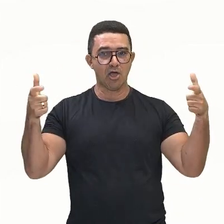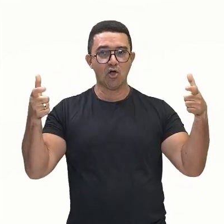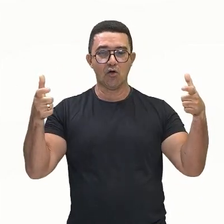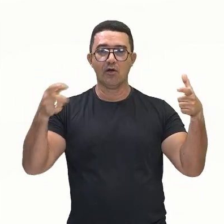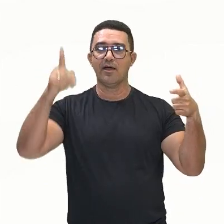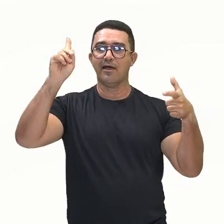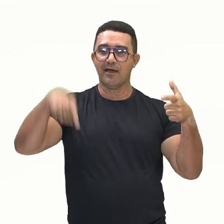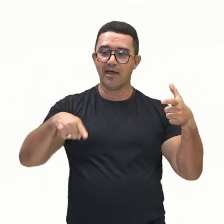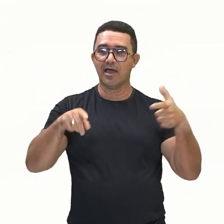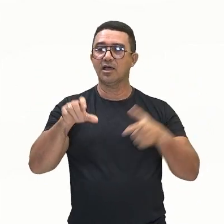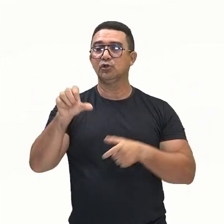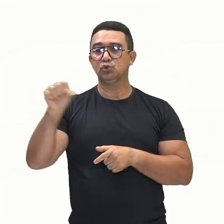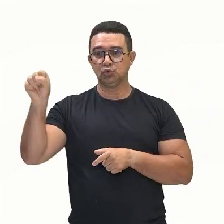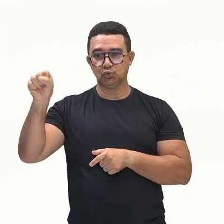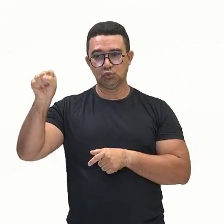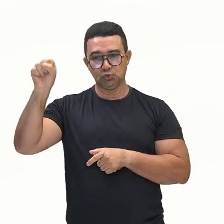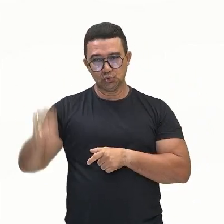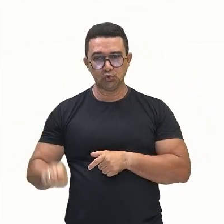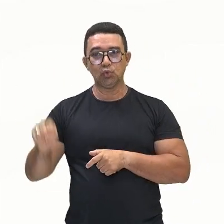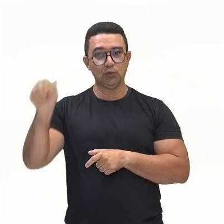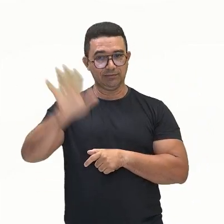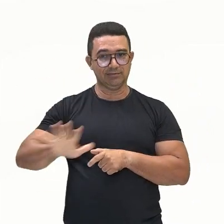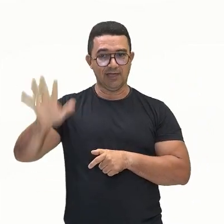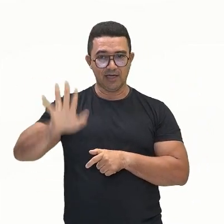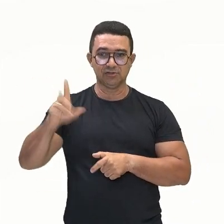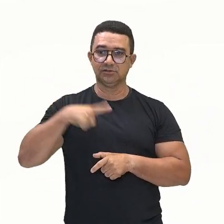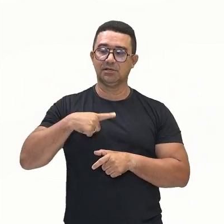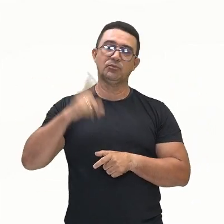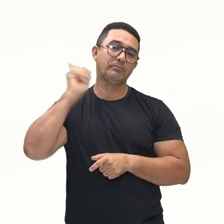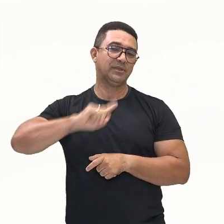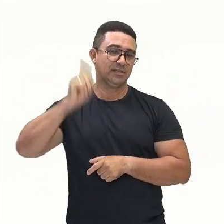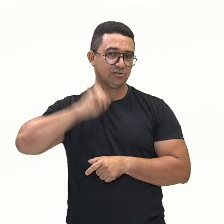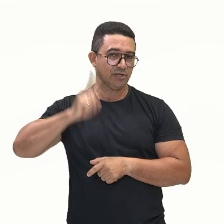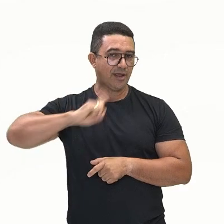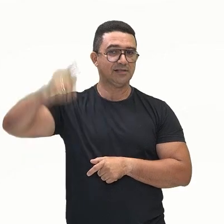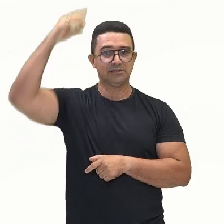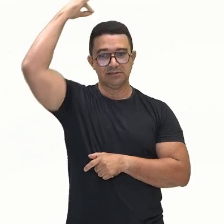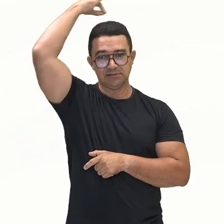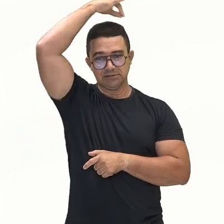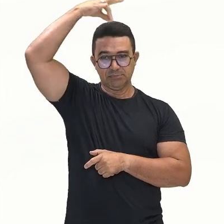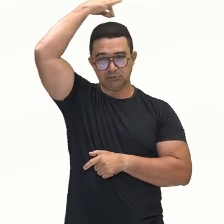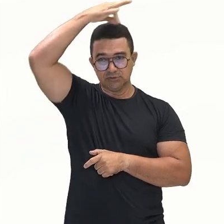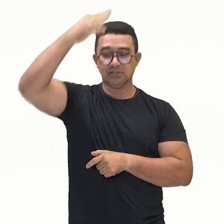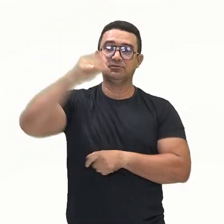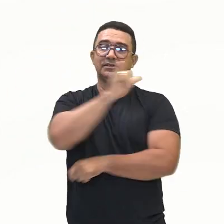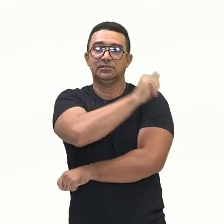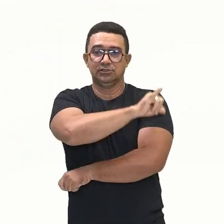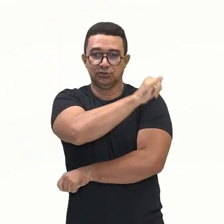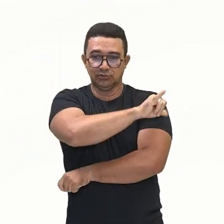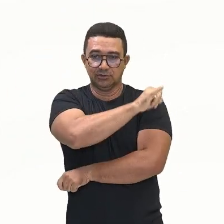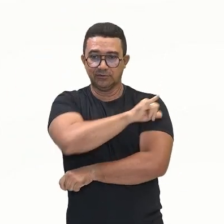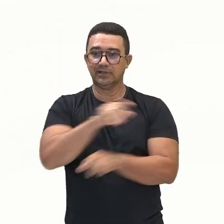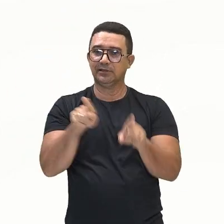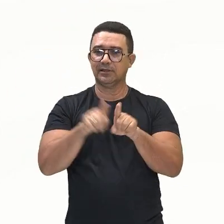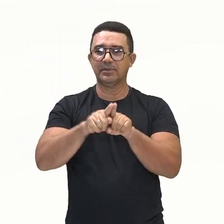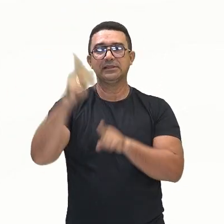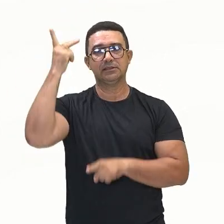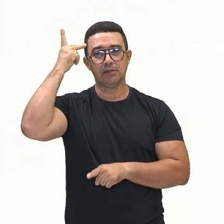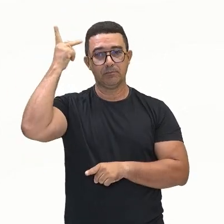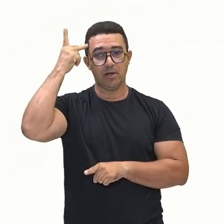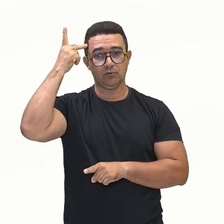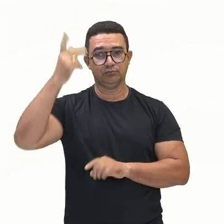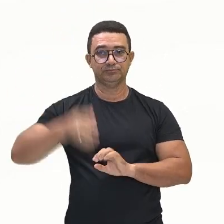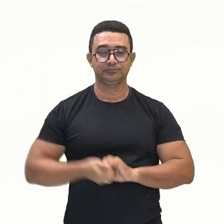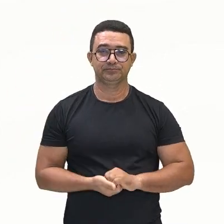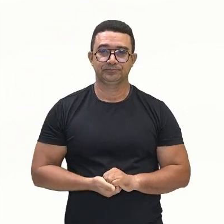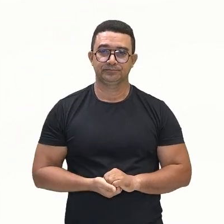a região sudeste, onde temos Minas Gerais, Espírito Santo, Rio de Janeiro e o estado de São Paulo.